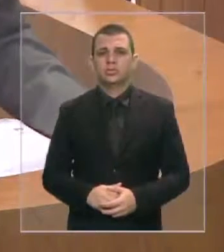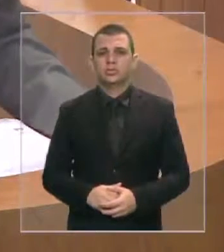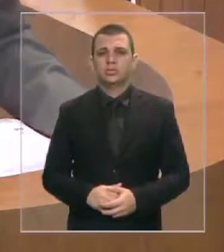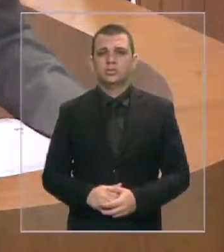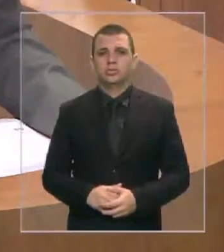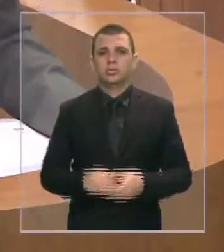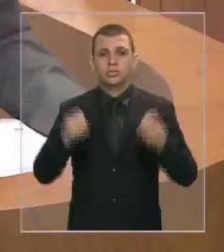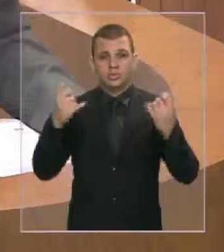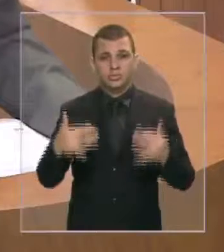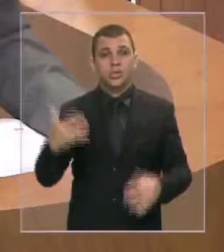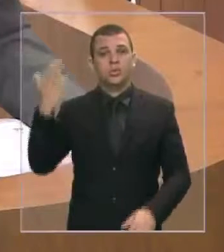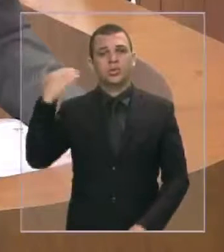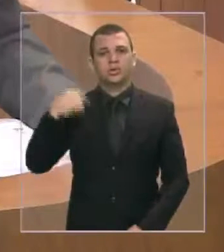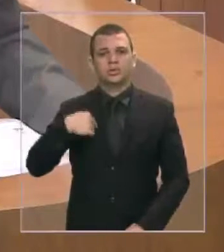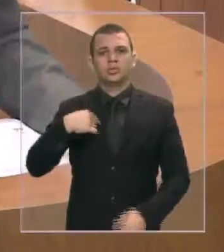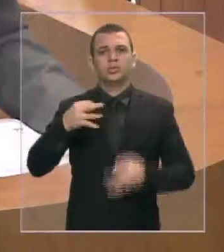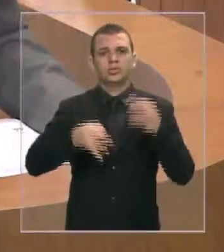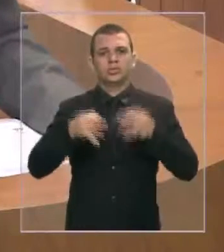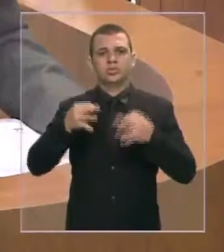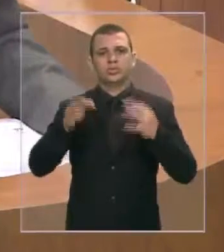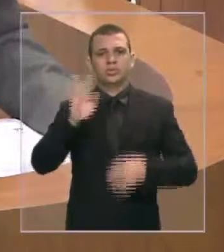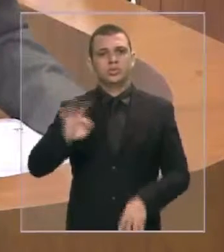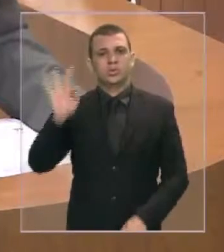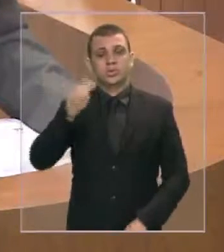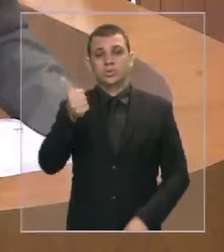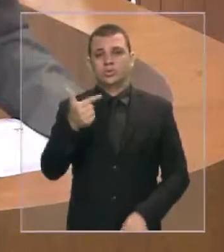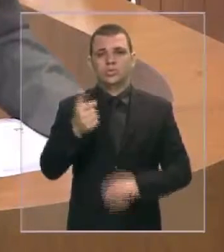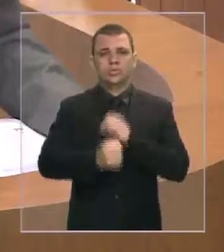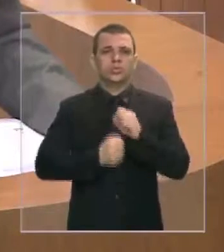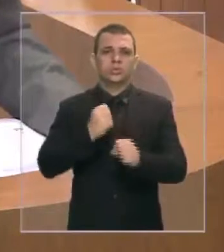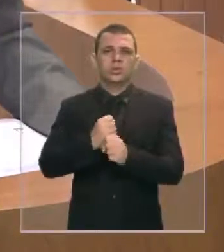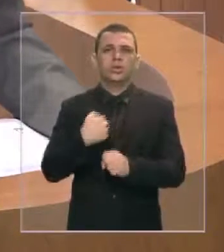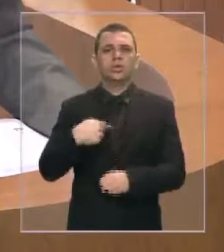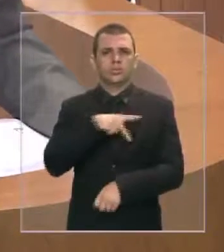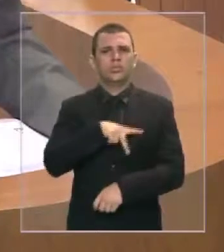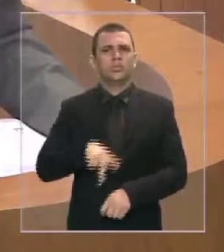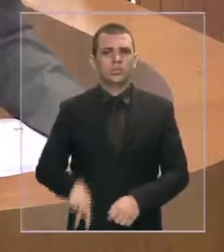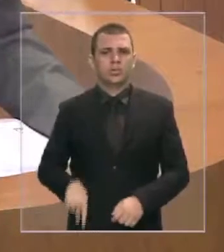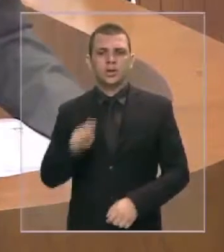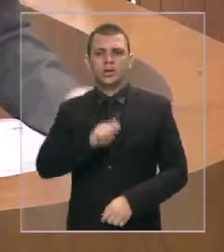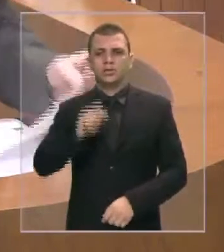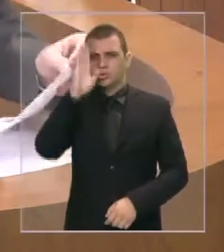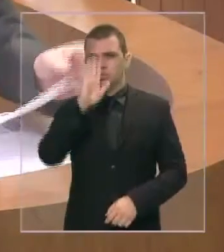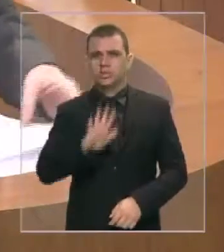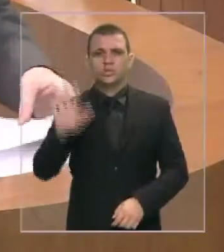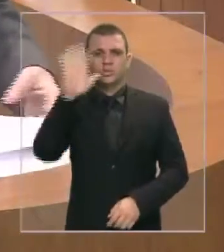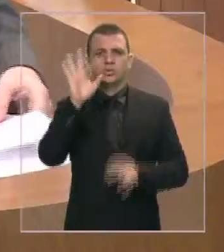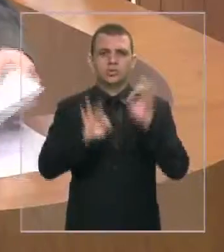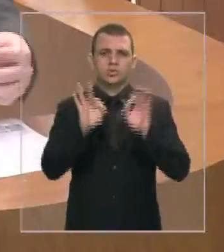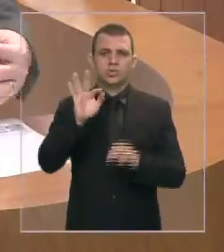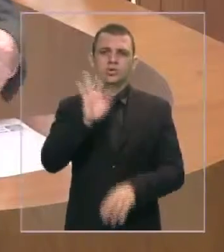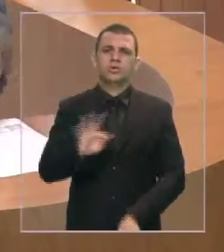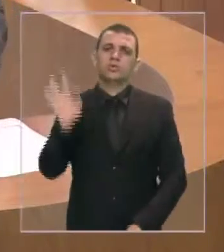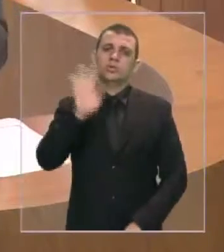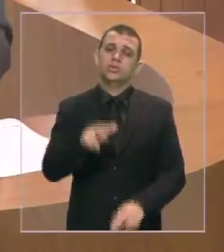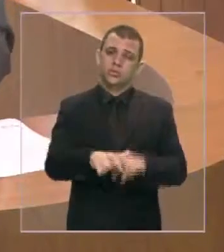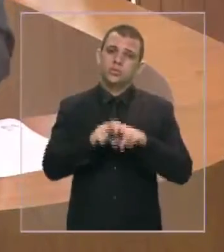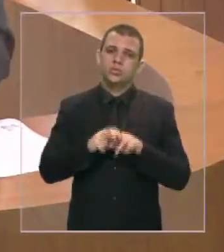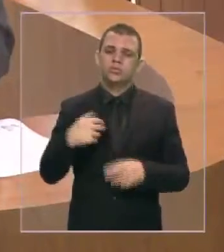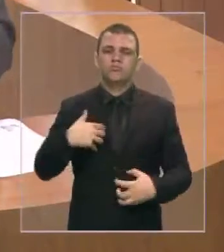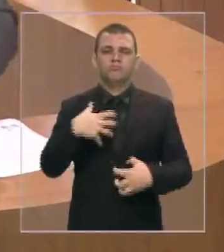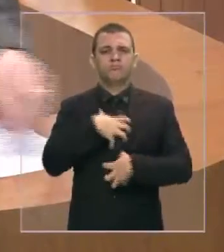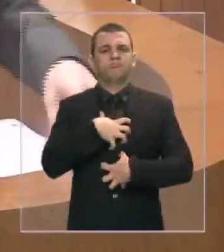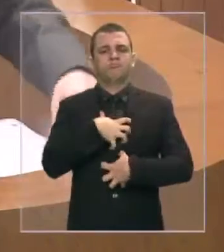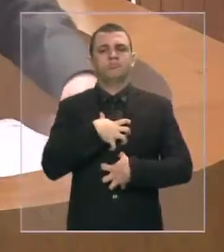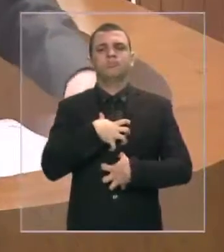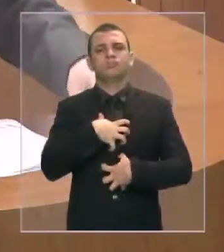fui juiz federal por 12 anos, presidi a Associação Nacional dos Juízes Federais e, por isso, lamento atitudes recentes do